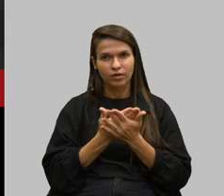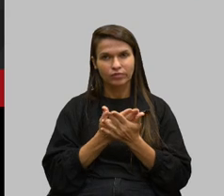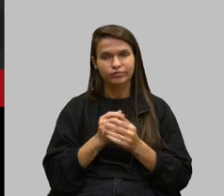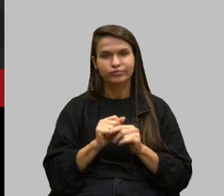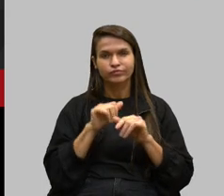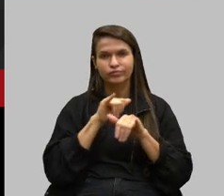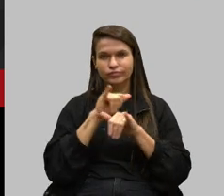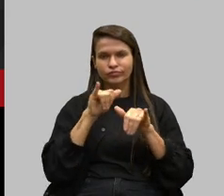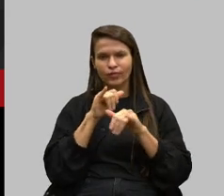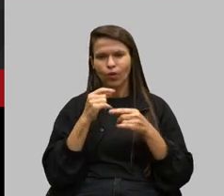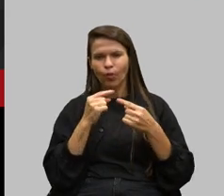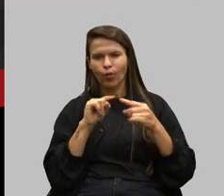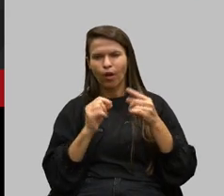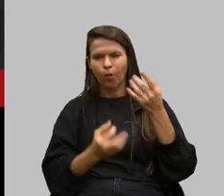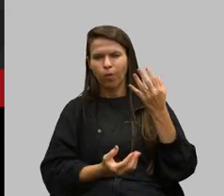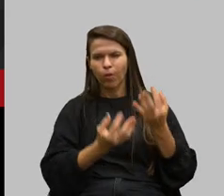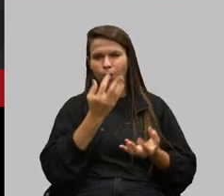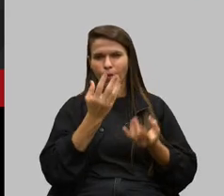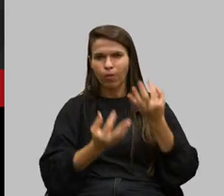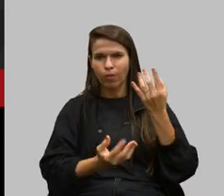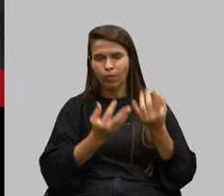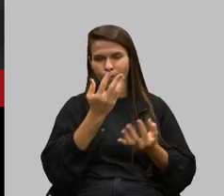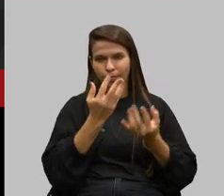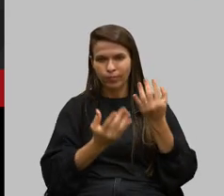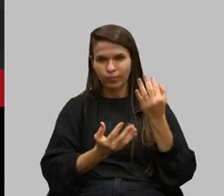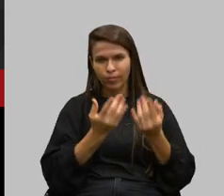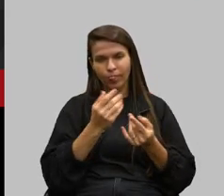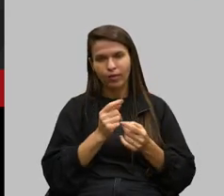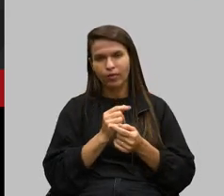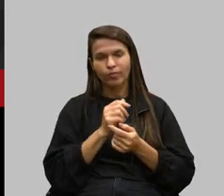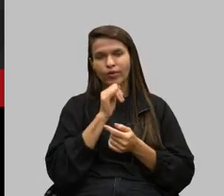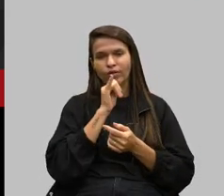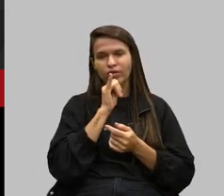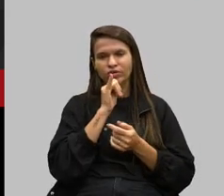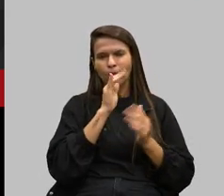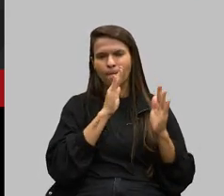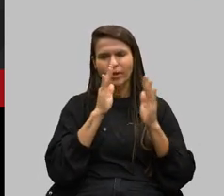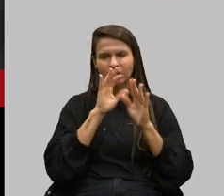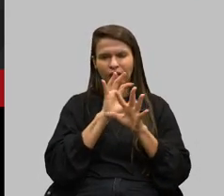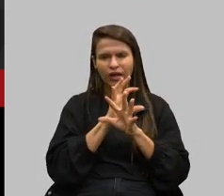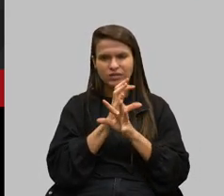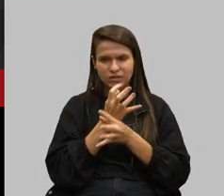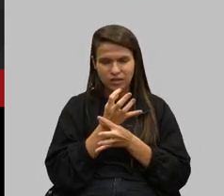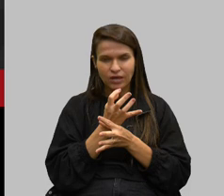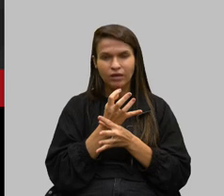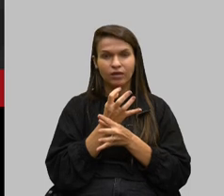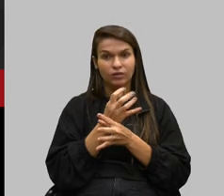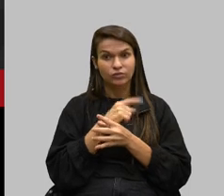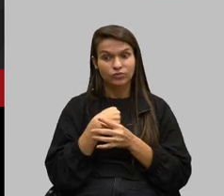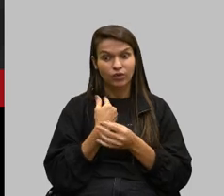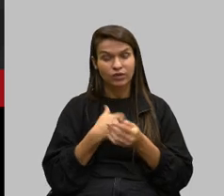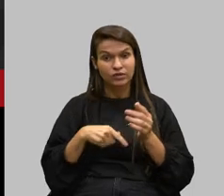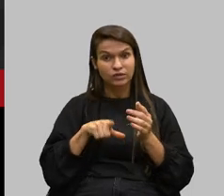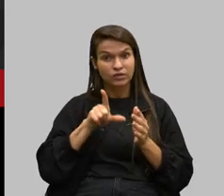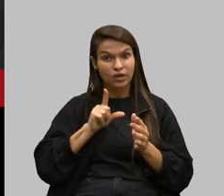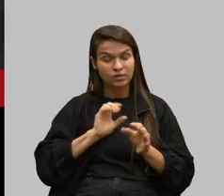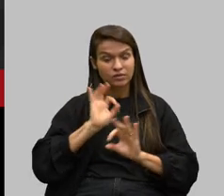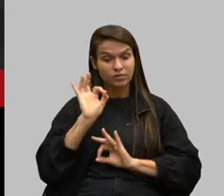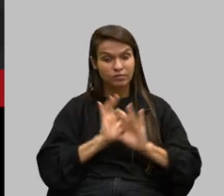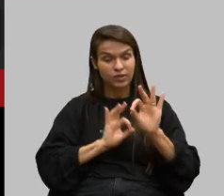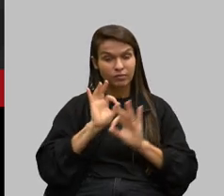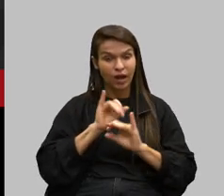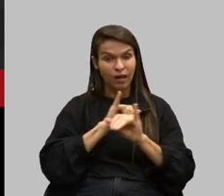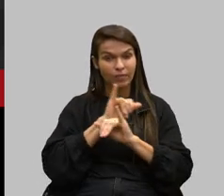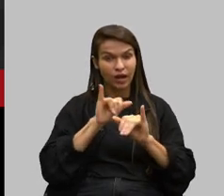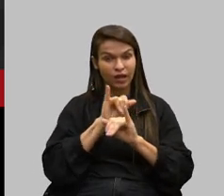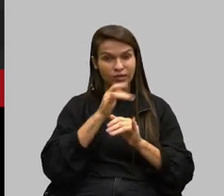contra incêndios né Eh quando vai chegando aí a época da seca a gente tem que se preparar para alertar as pessoas para